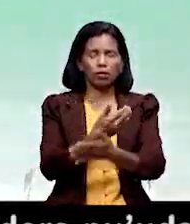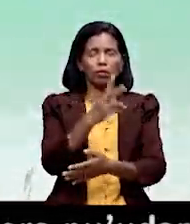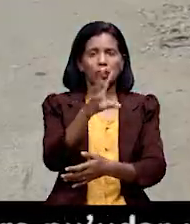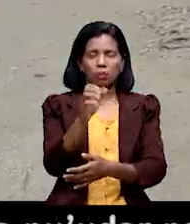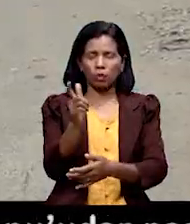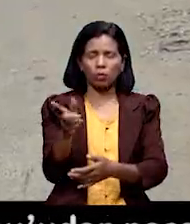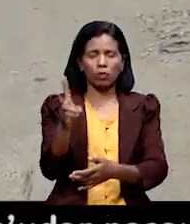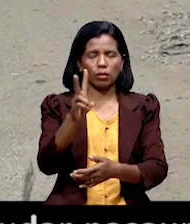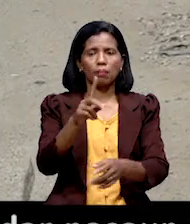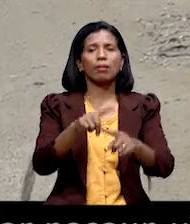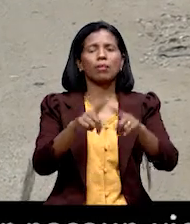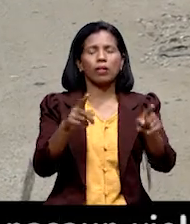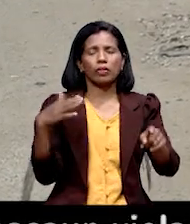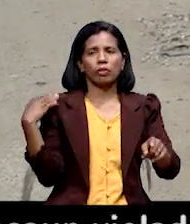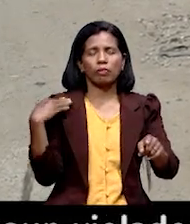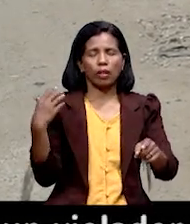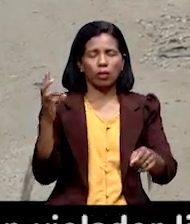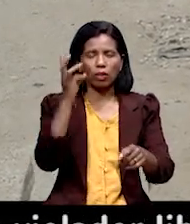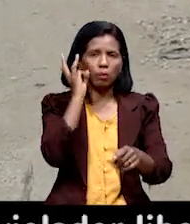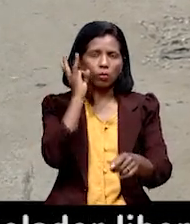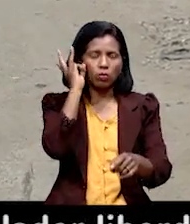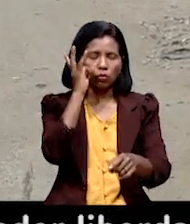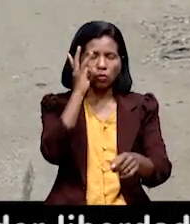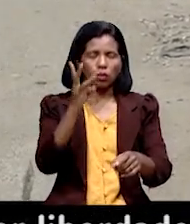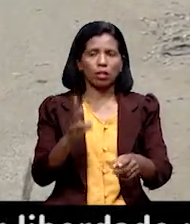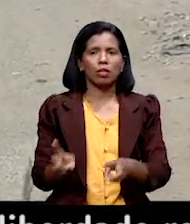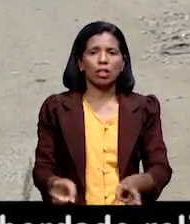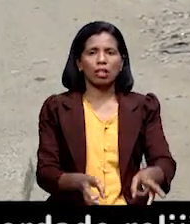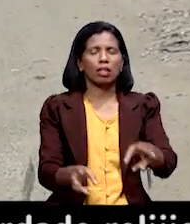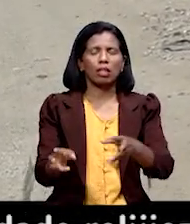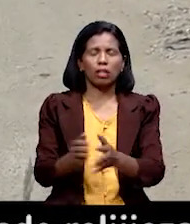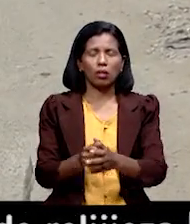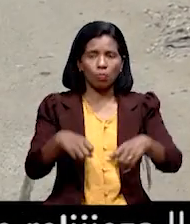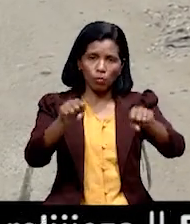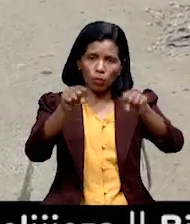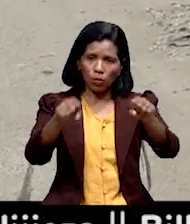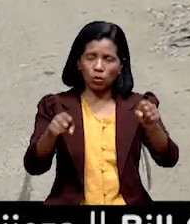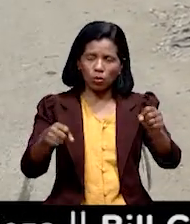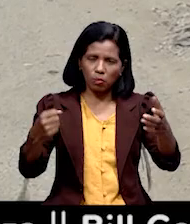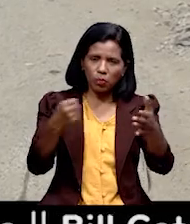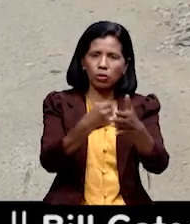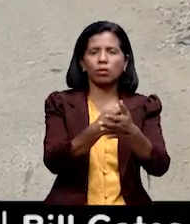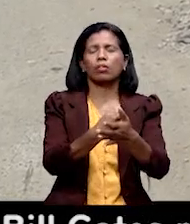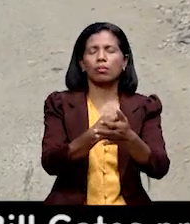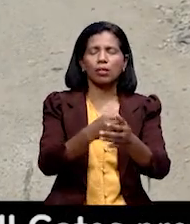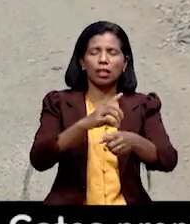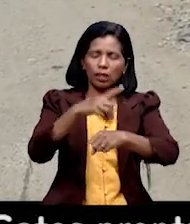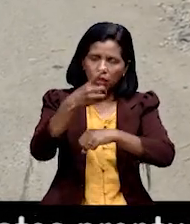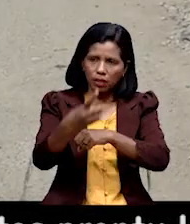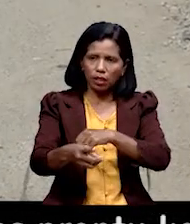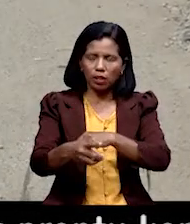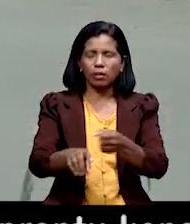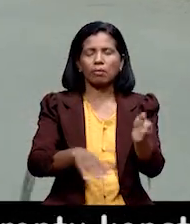Mas vez jovem balon, o condição lano, a movimentação, o mai, o motorizada, no igos mai, reta desastre, no balon la